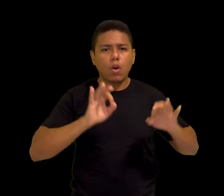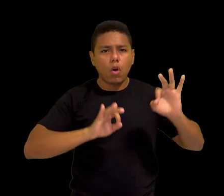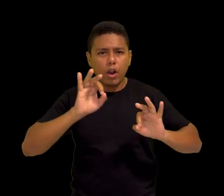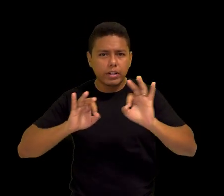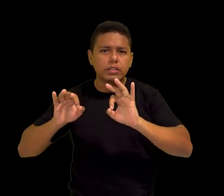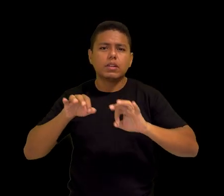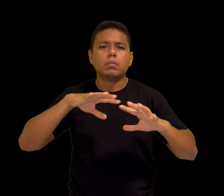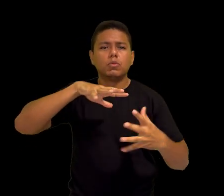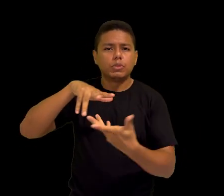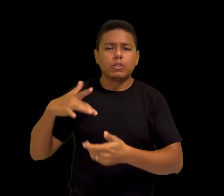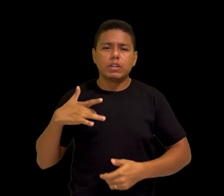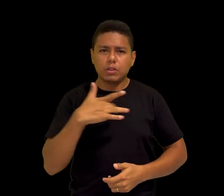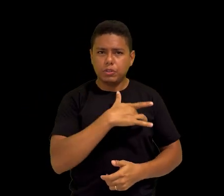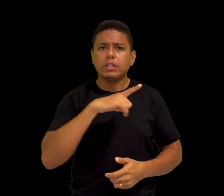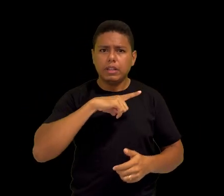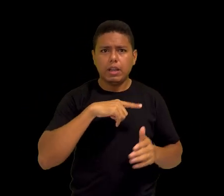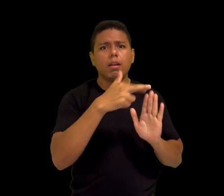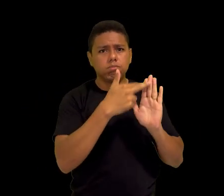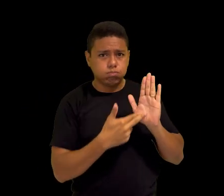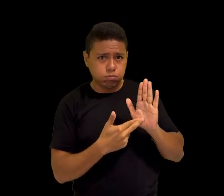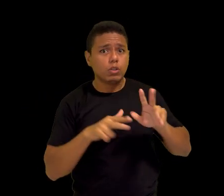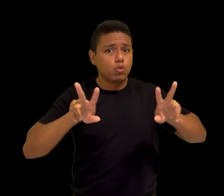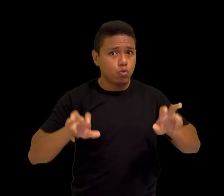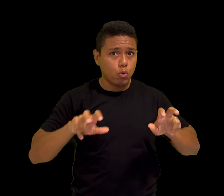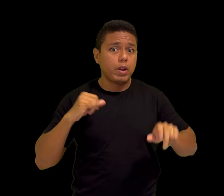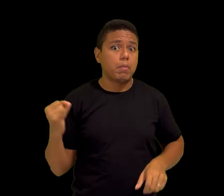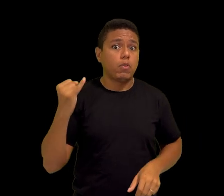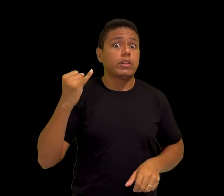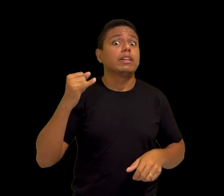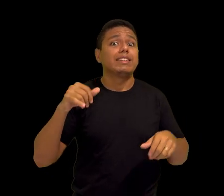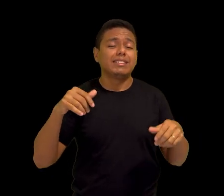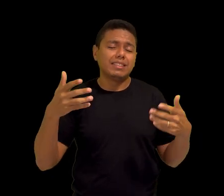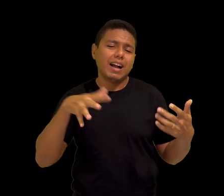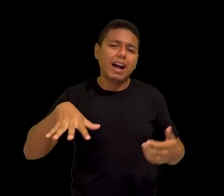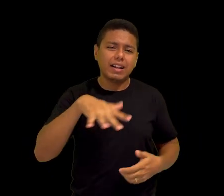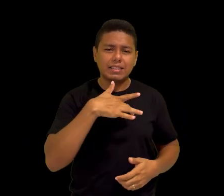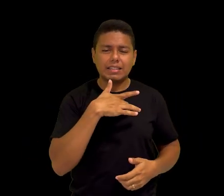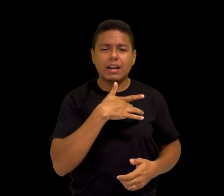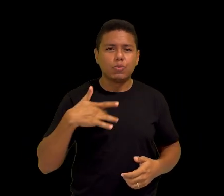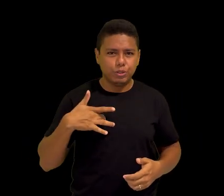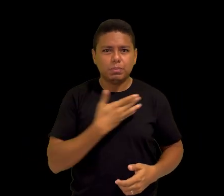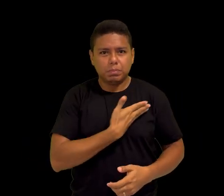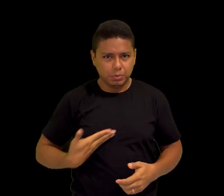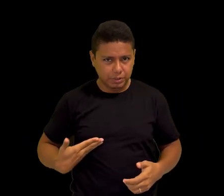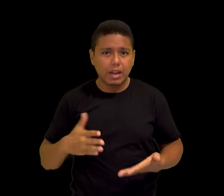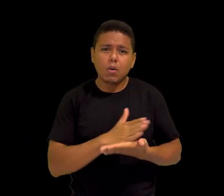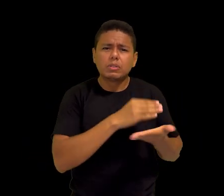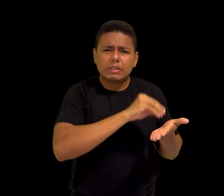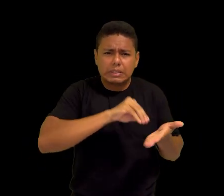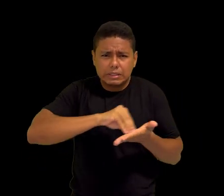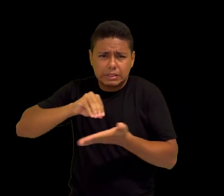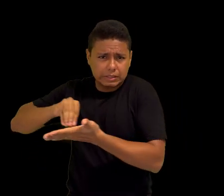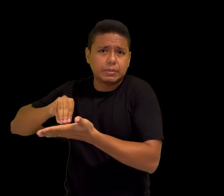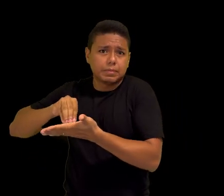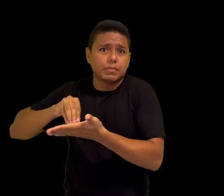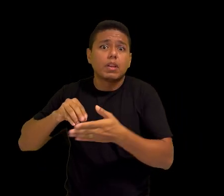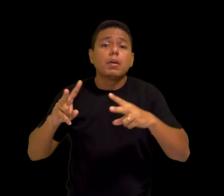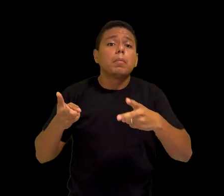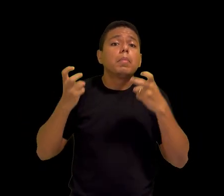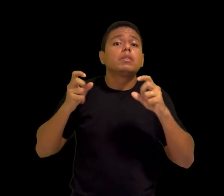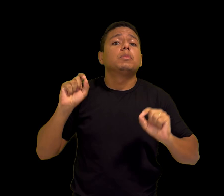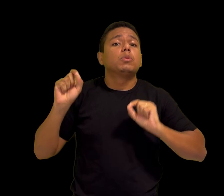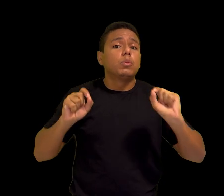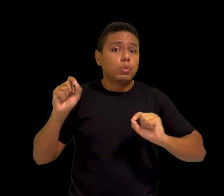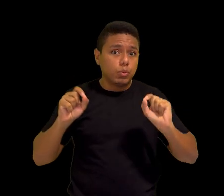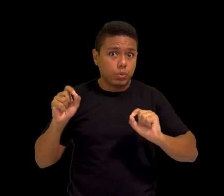a Organização Mundial da Saúde tem parâmetros para relevância em saúde pública para anemia, deficiência de vitamina A e zinco. E o que a gente observa é que a